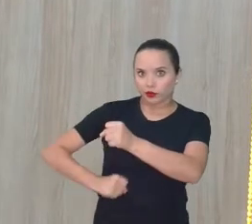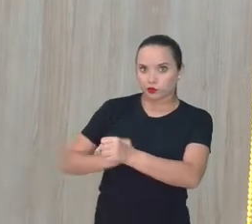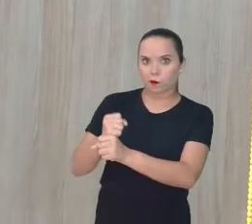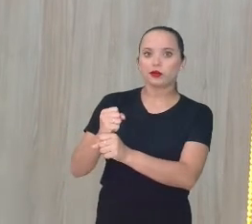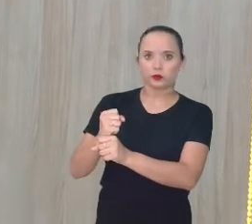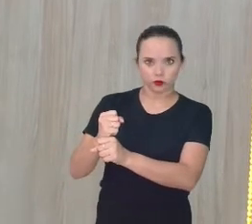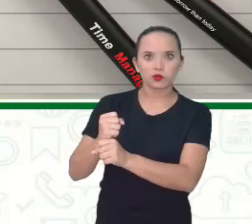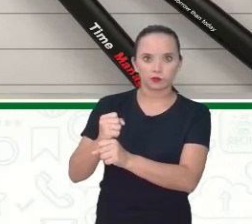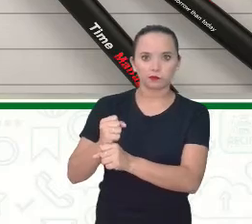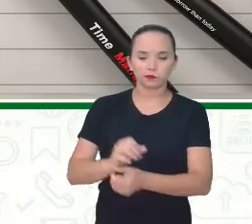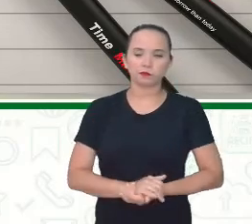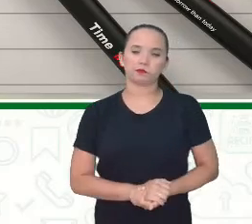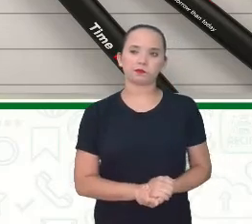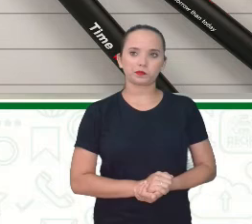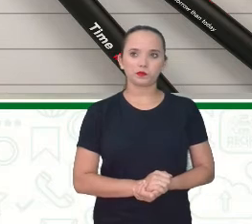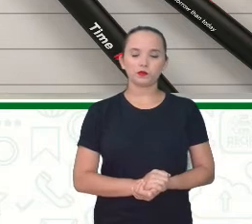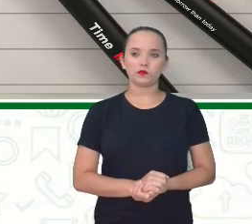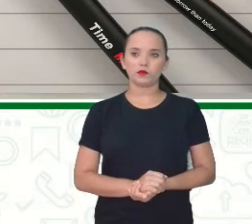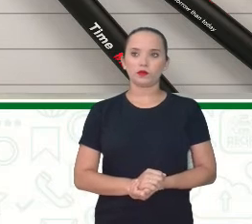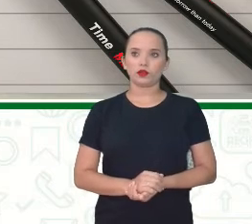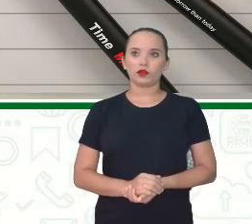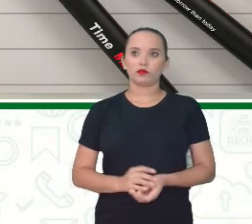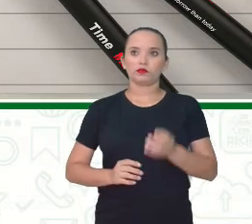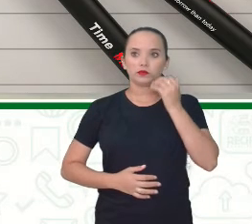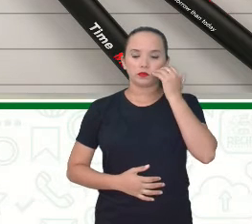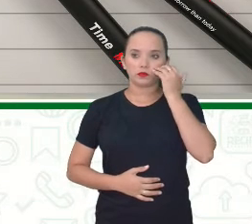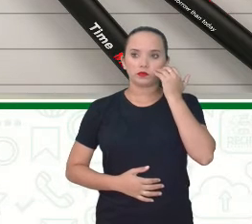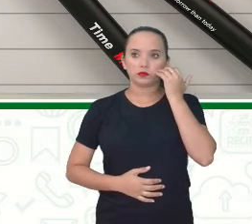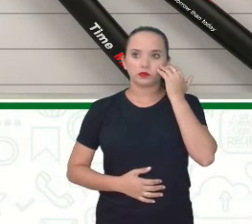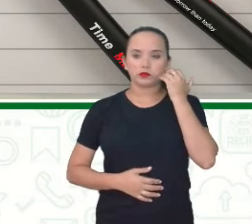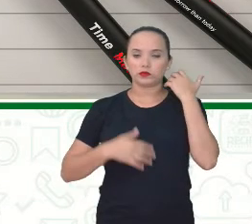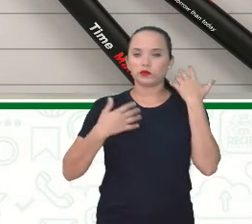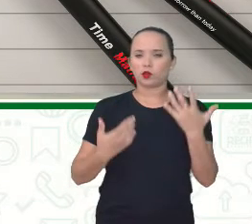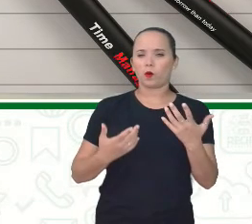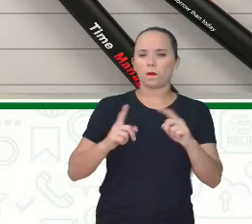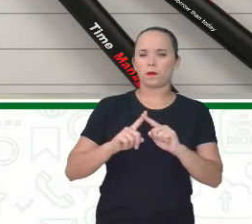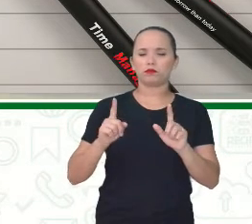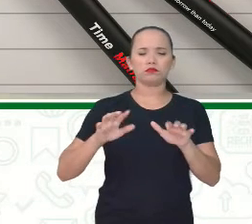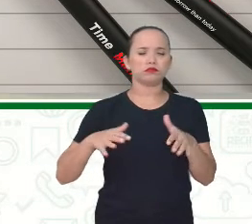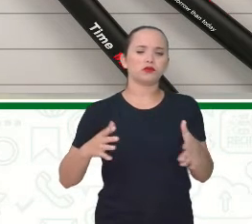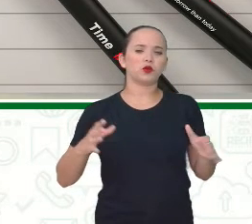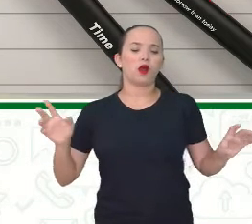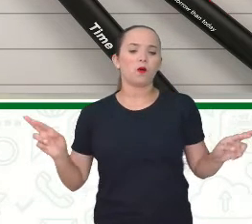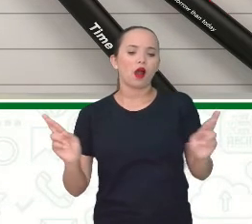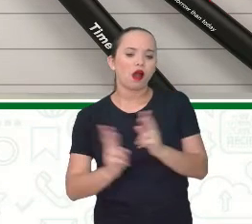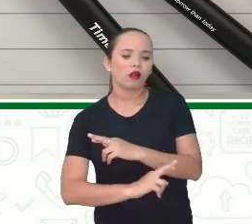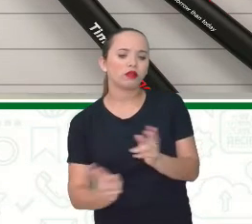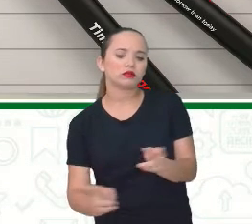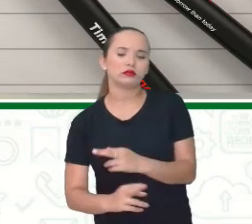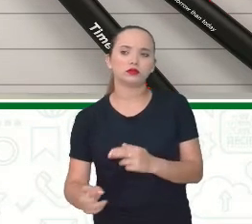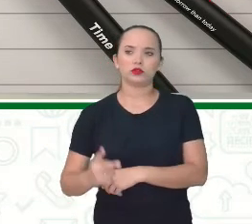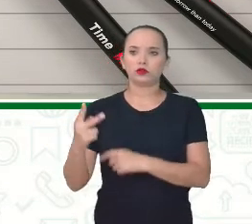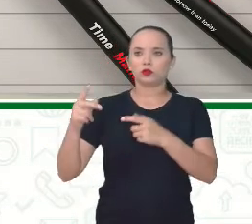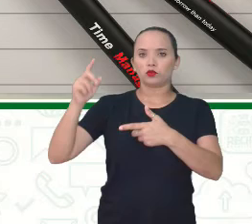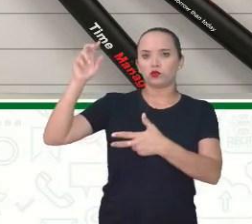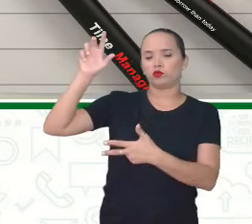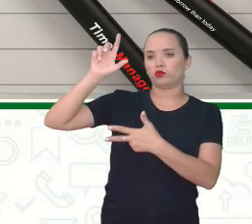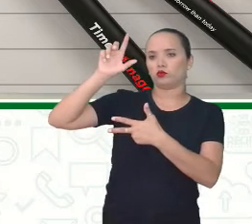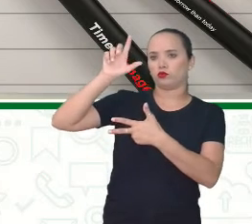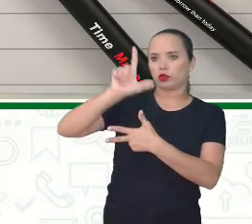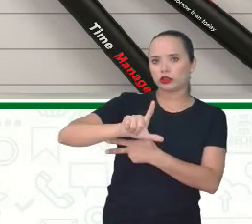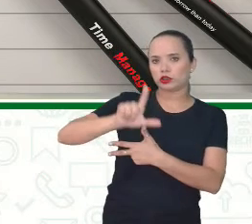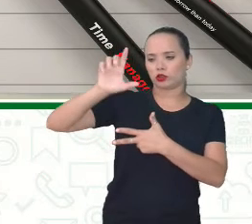ok? Então, qual seria a relação entre executivo e legislativo? A gente tem uma